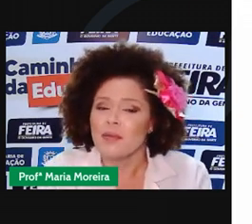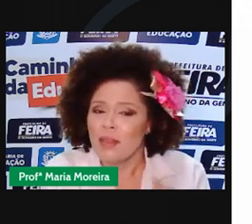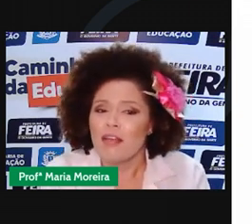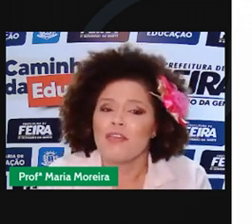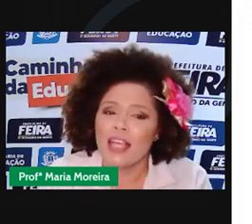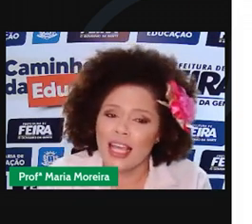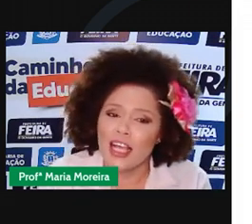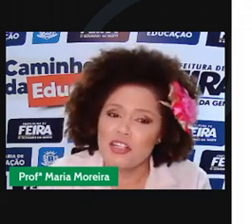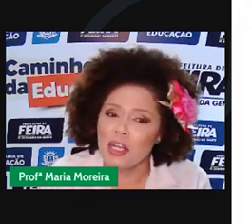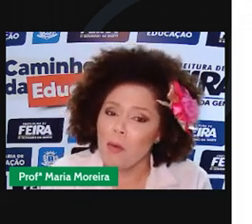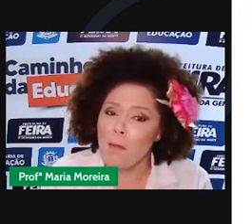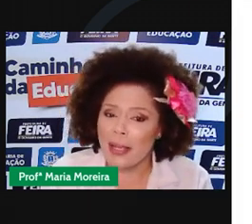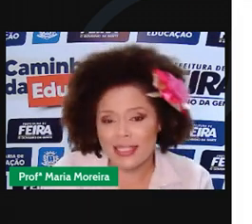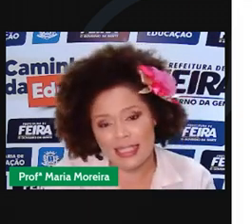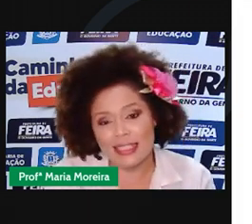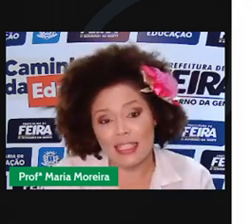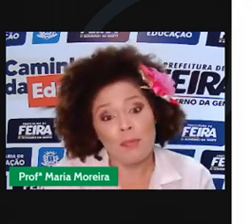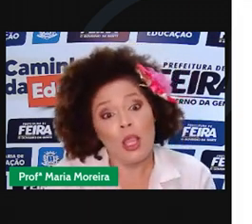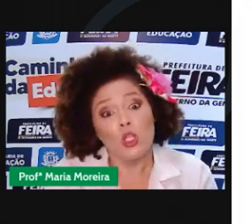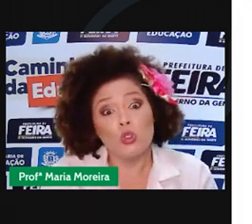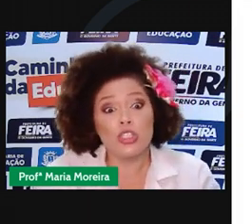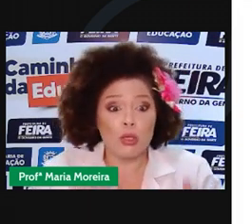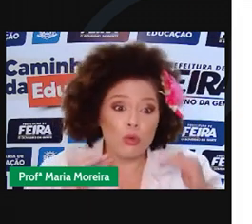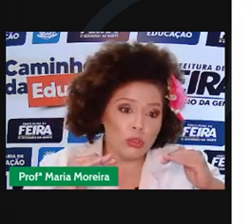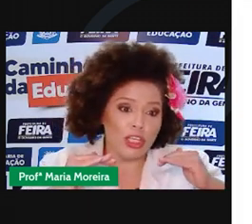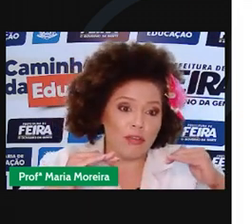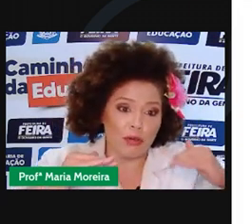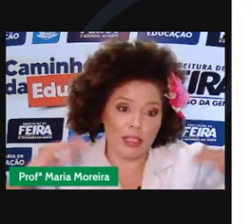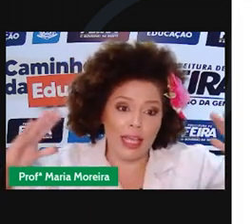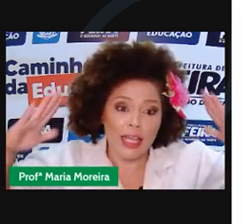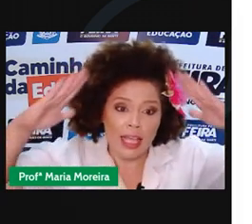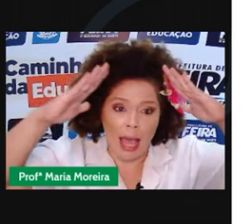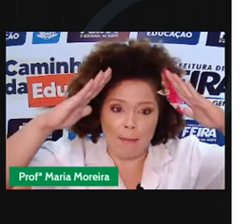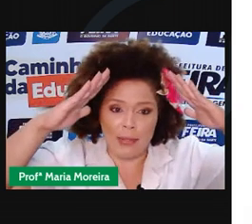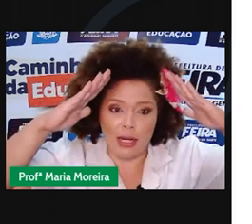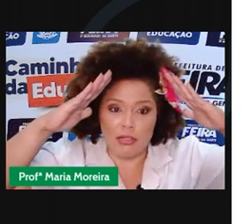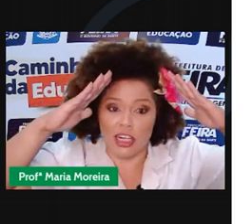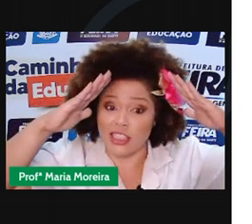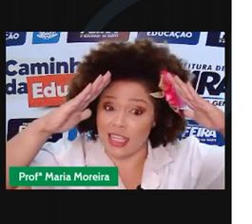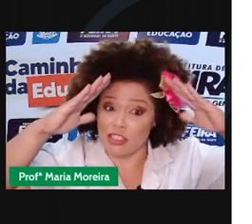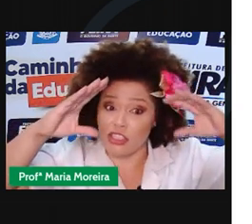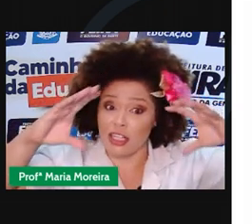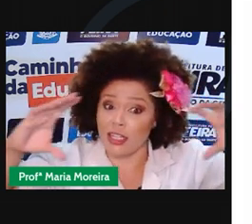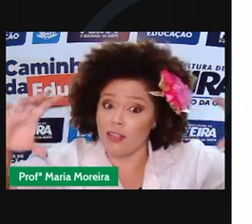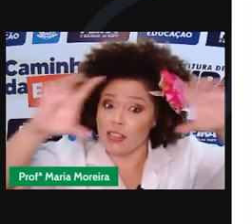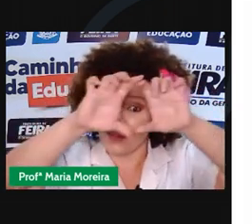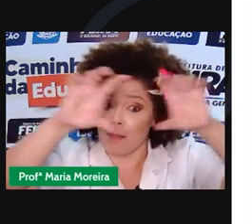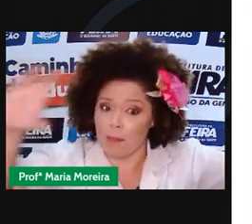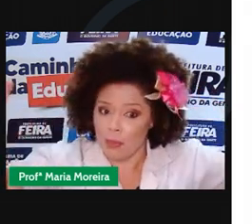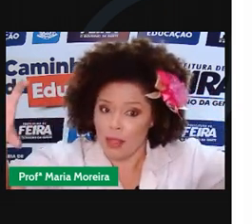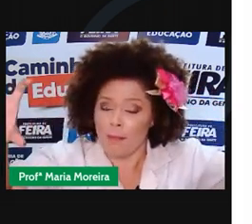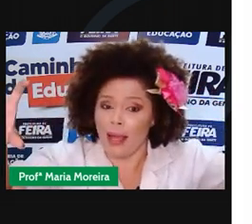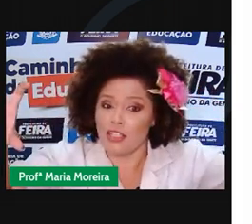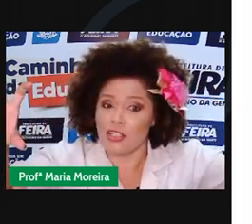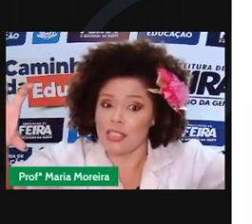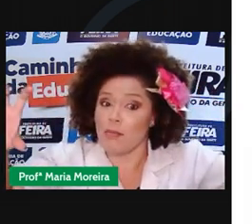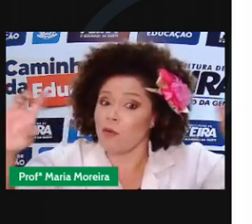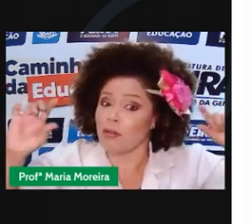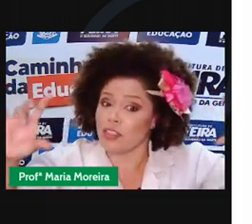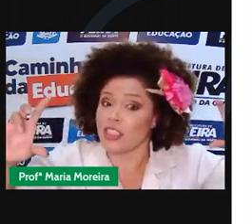mas fica aí a dica como pesquisa no segundo nível né a pirâmide ó já tá se estreitando e se